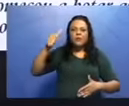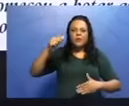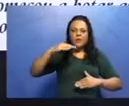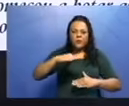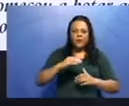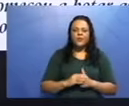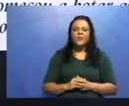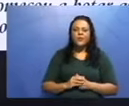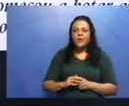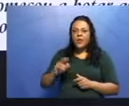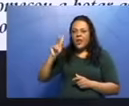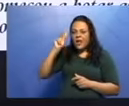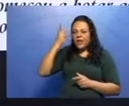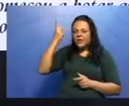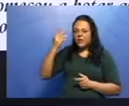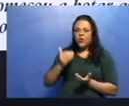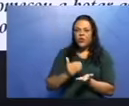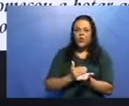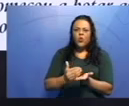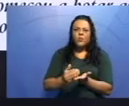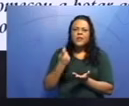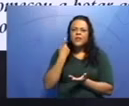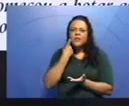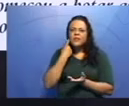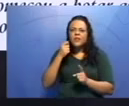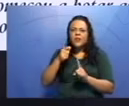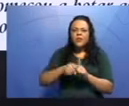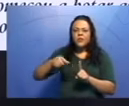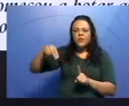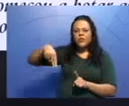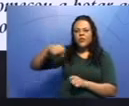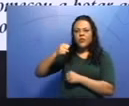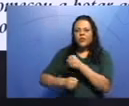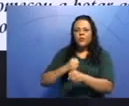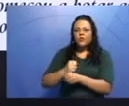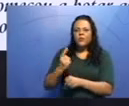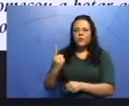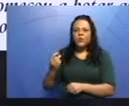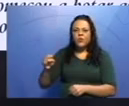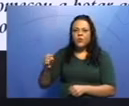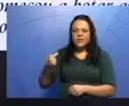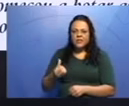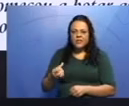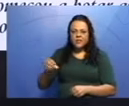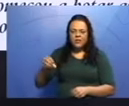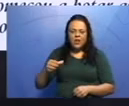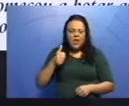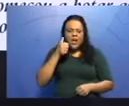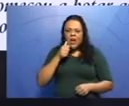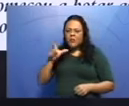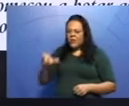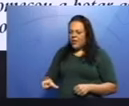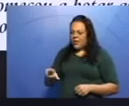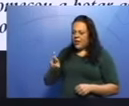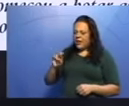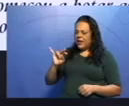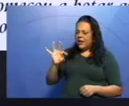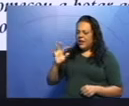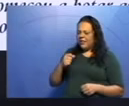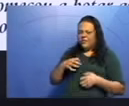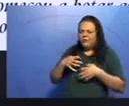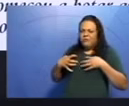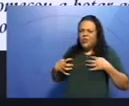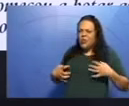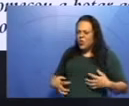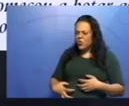A história começa numa sexta-feira de novembro de 1869. Rita, angustiada com a sua situação